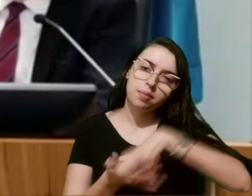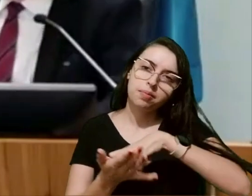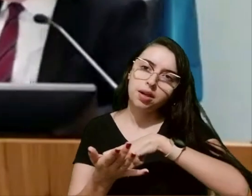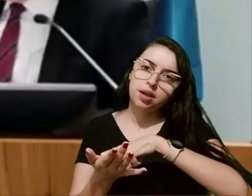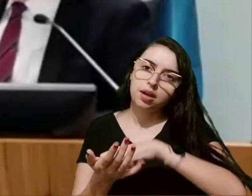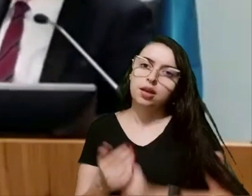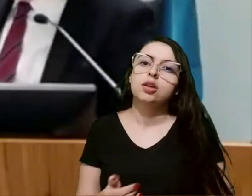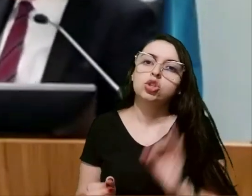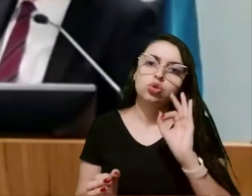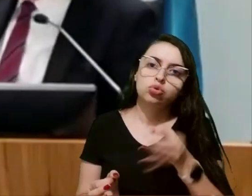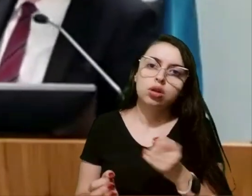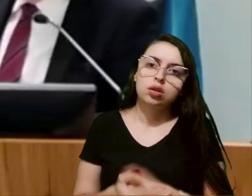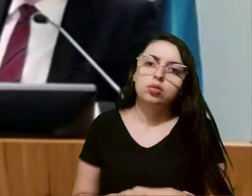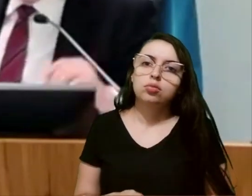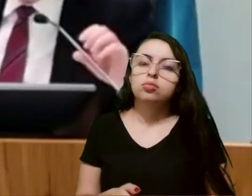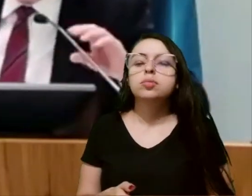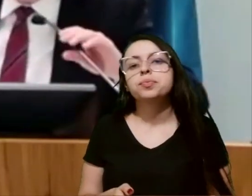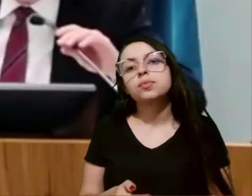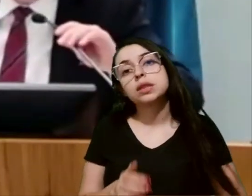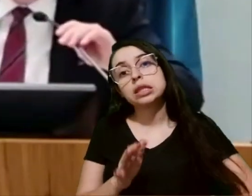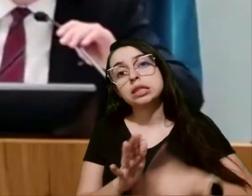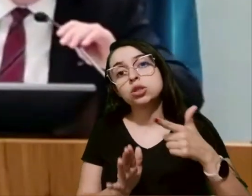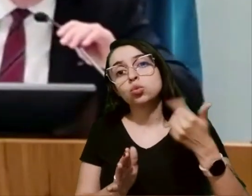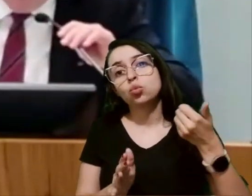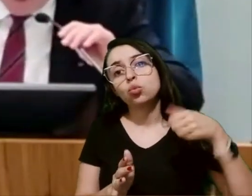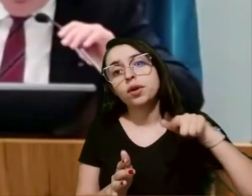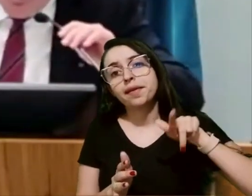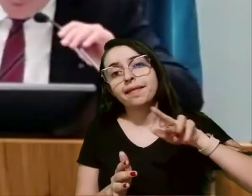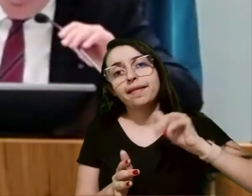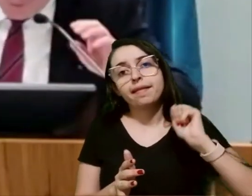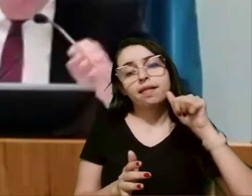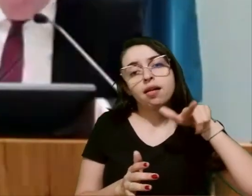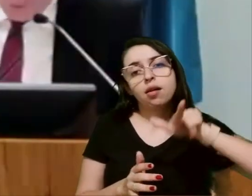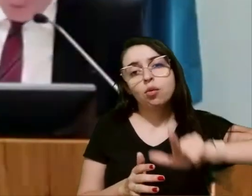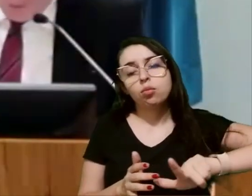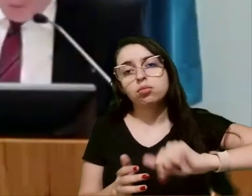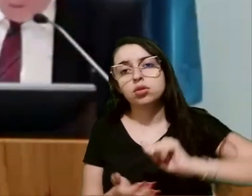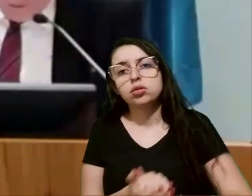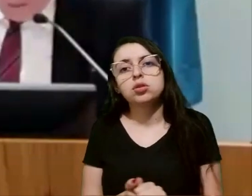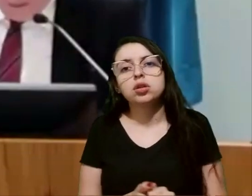da condenação, da confirmação de condenação em segundo grau, jurisdição,